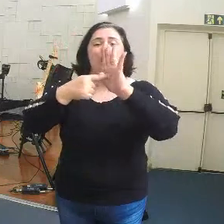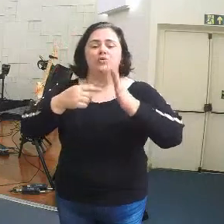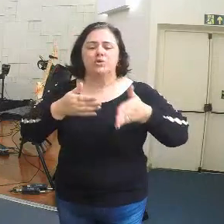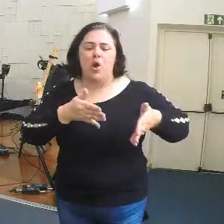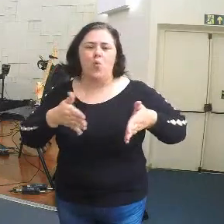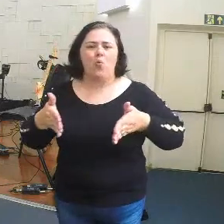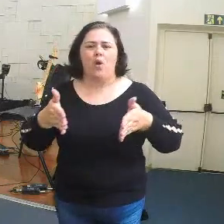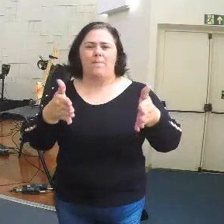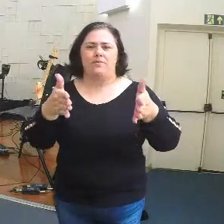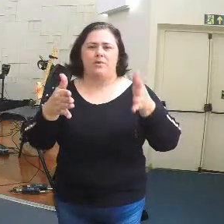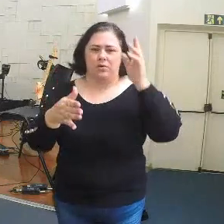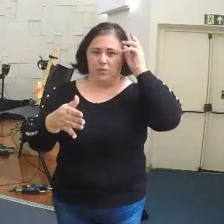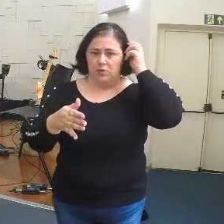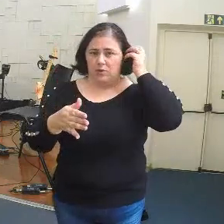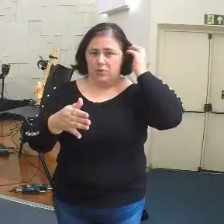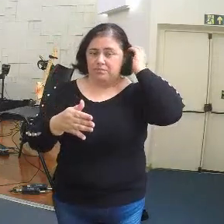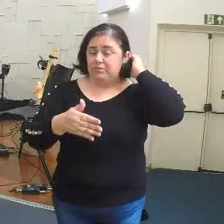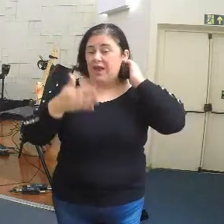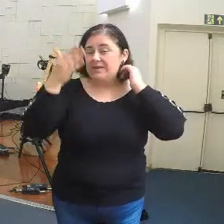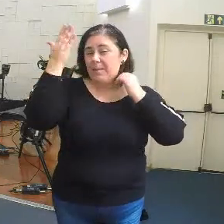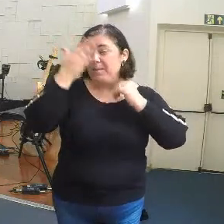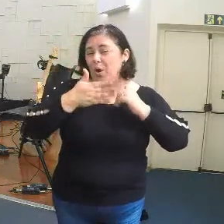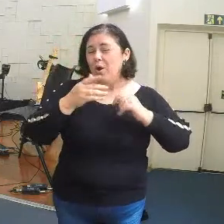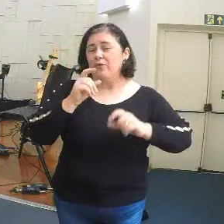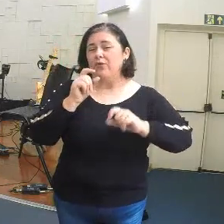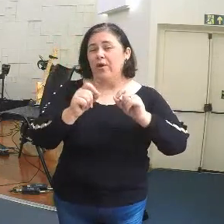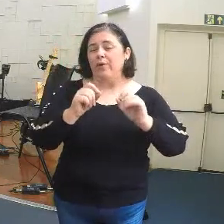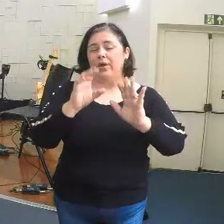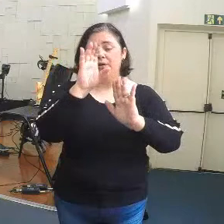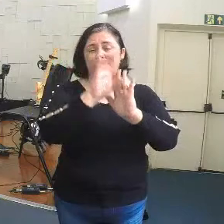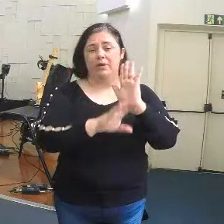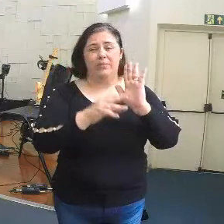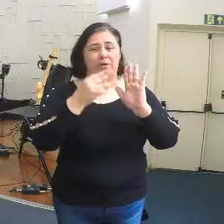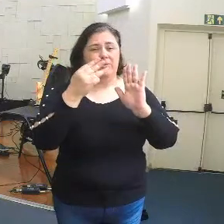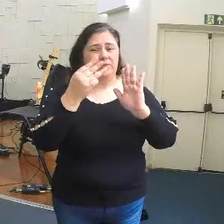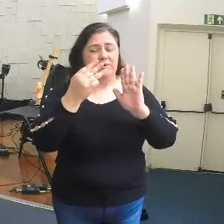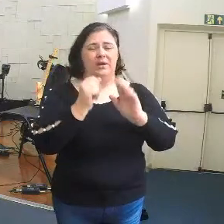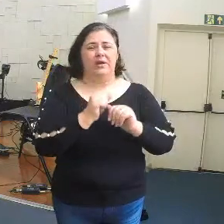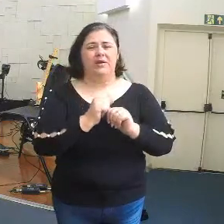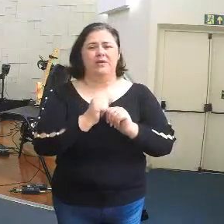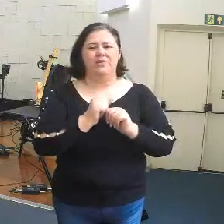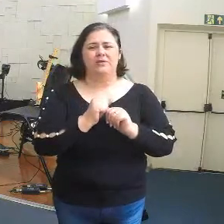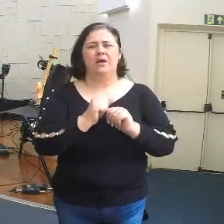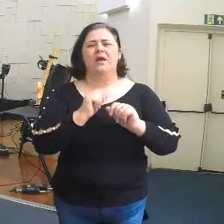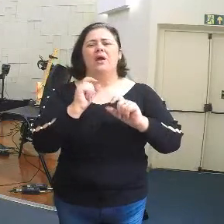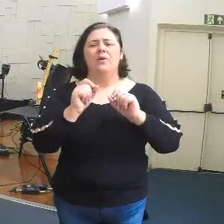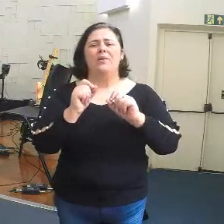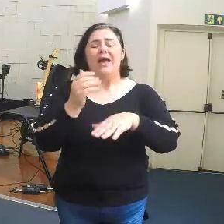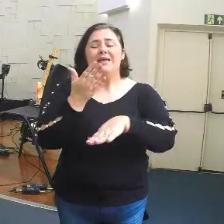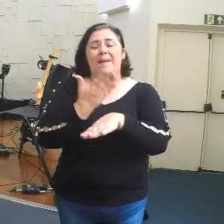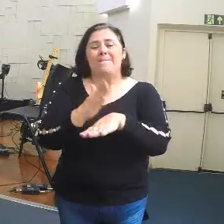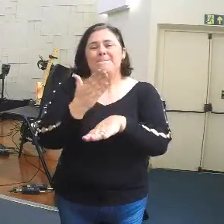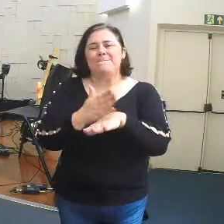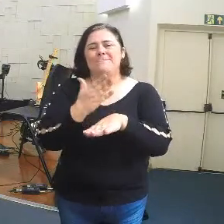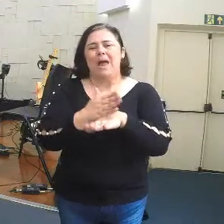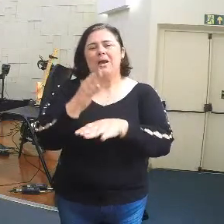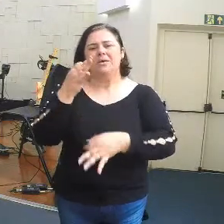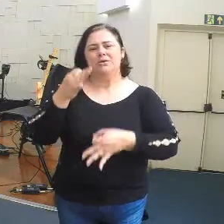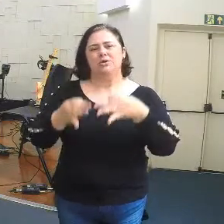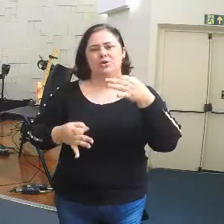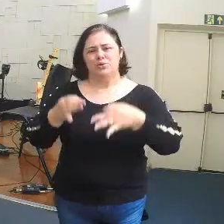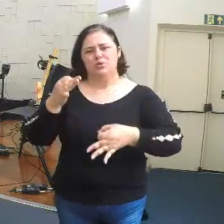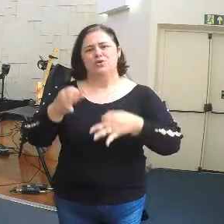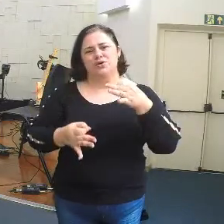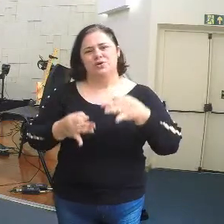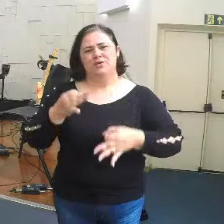doutrinária. A prova ética, nós já vimos aqui no capítulo 3, versículo 10, é a prática da justiça.